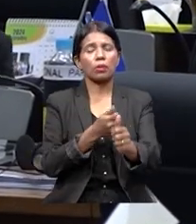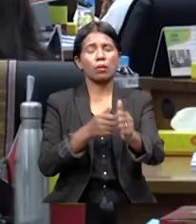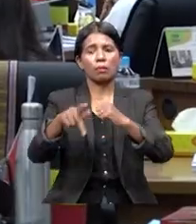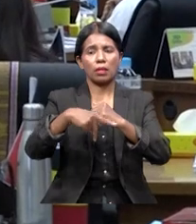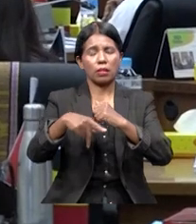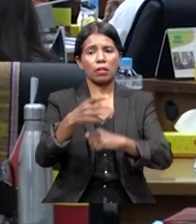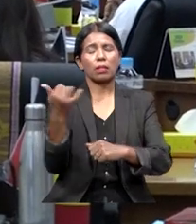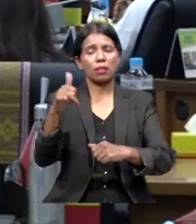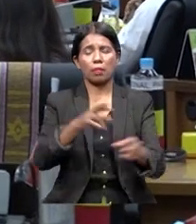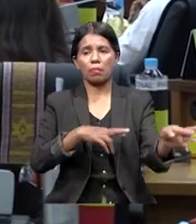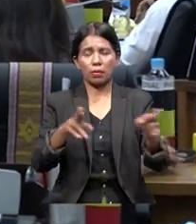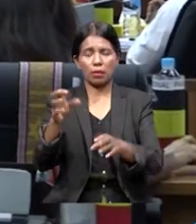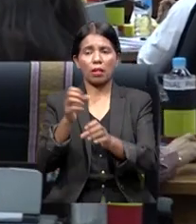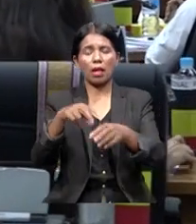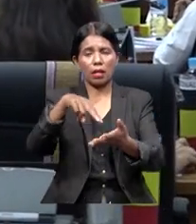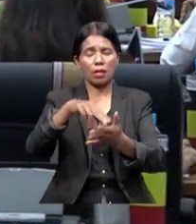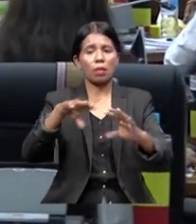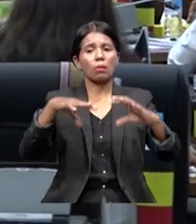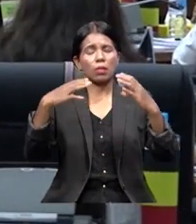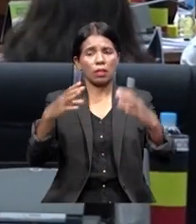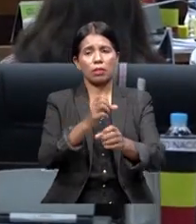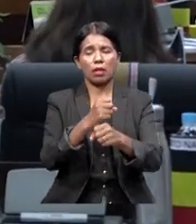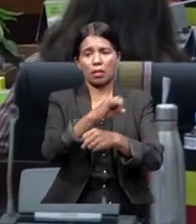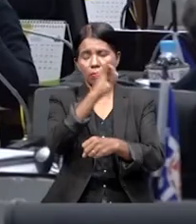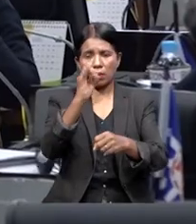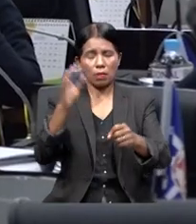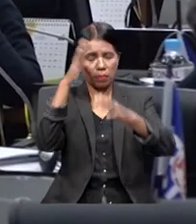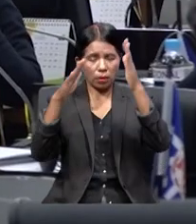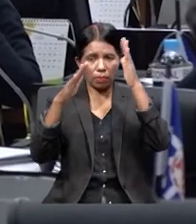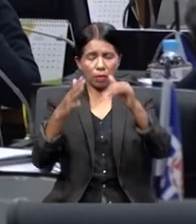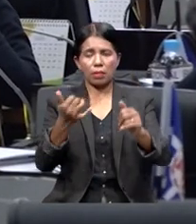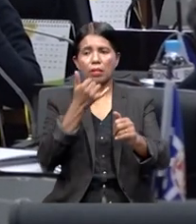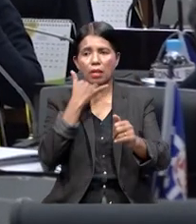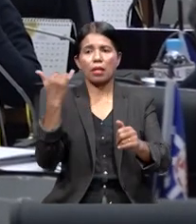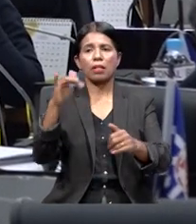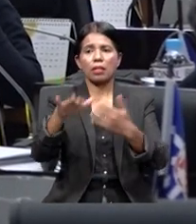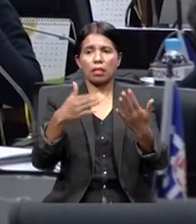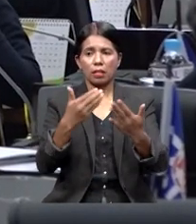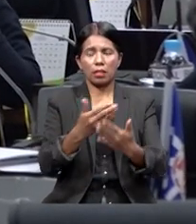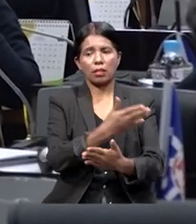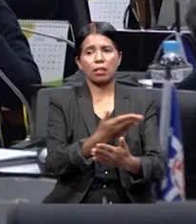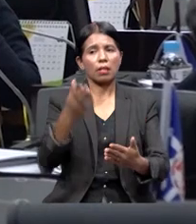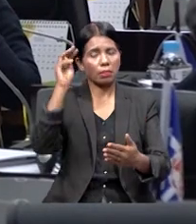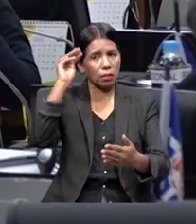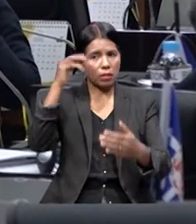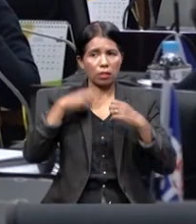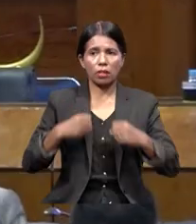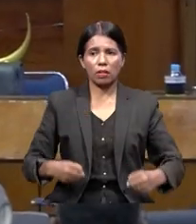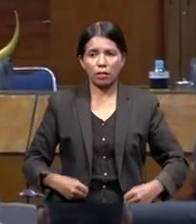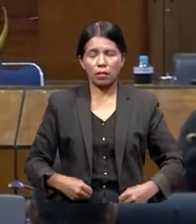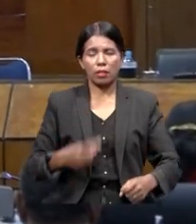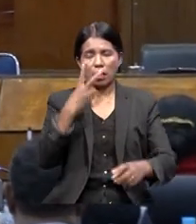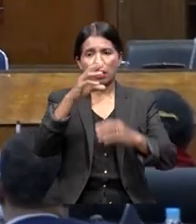sira ne parte pronto atu hari komisang ne ho di halu investigasi ba problema no failan susira ne beda daun ne akontese he ministeru Saudi ho di bele